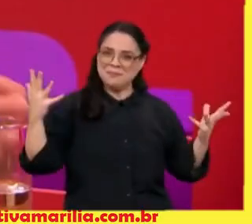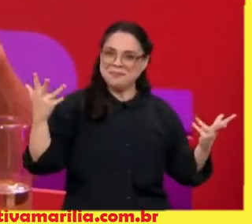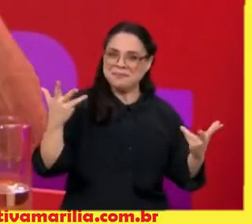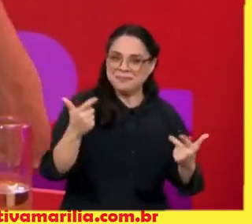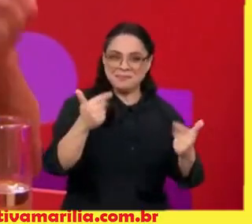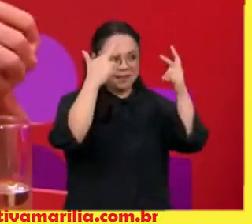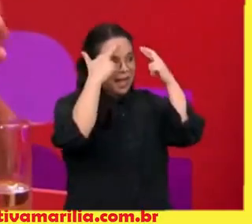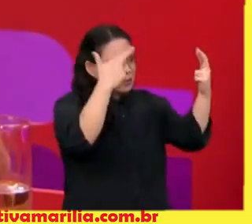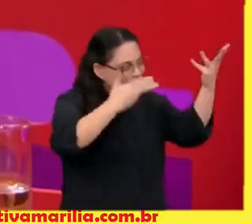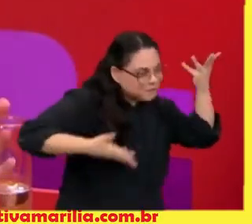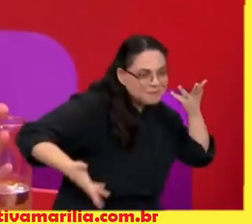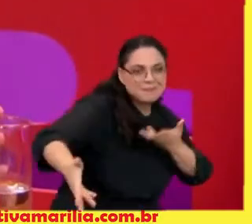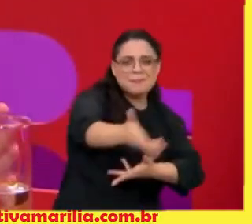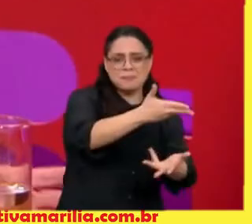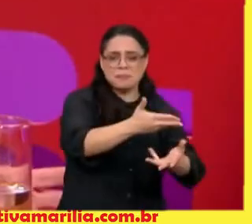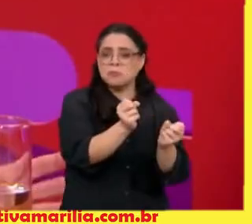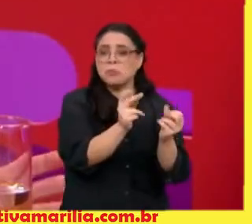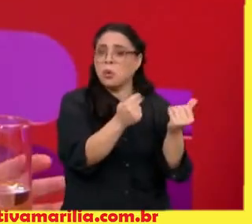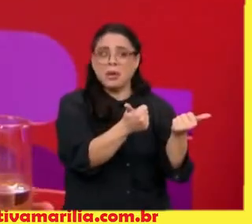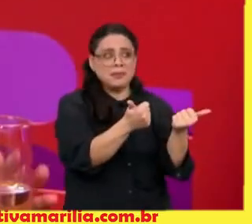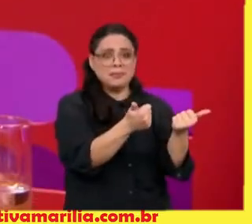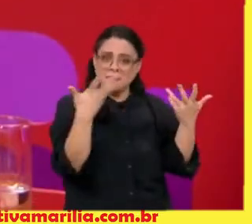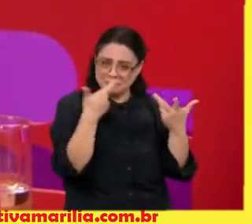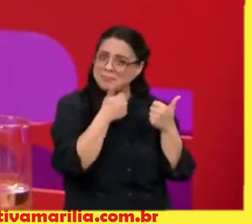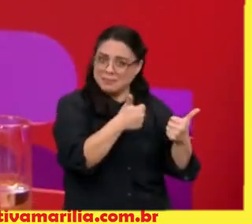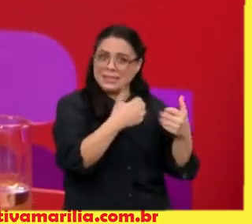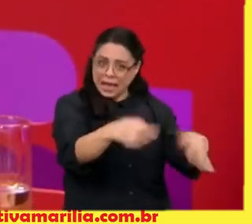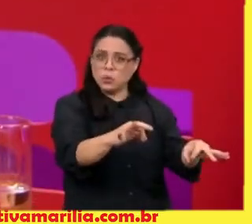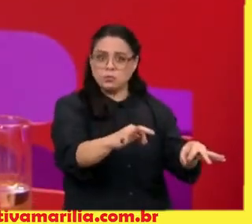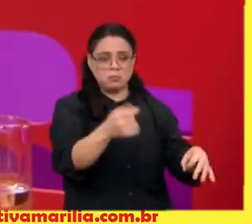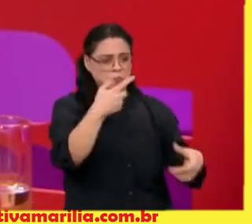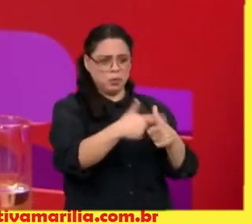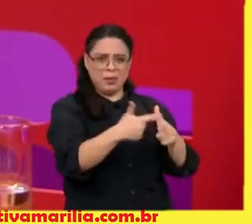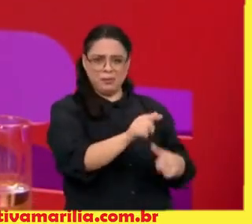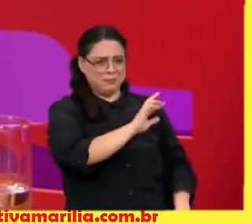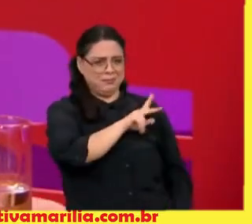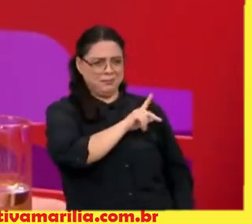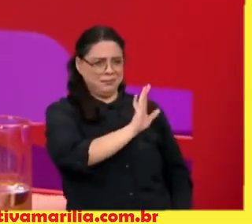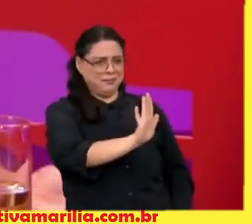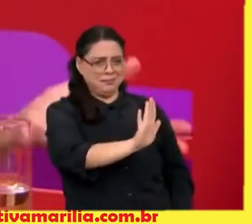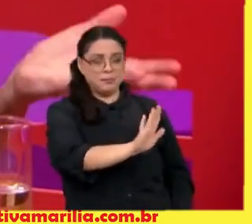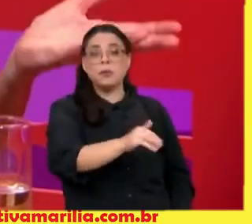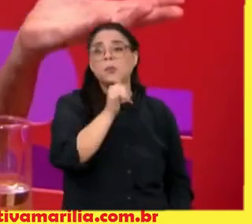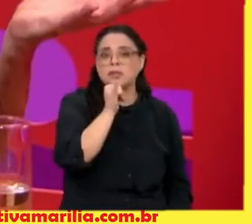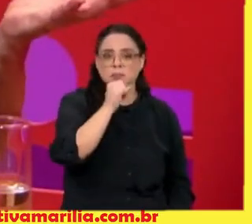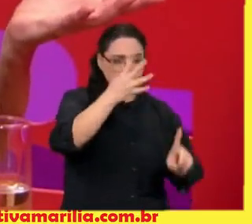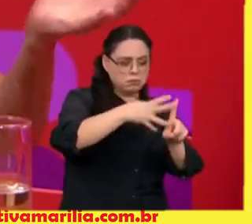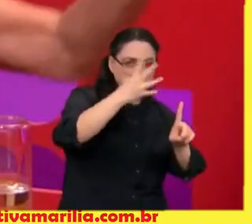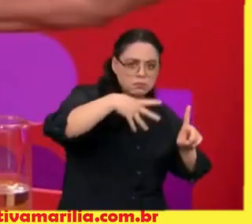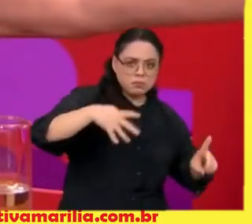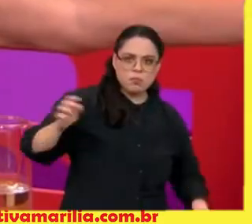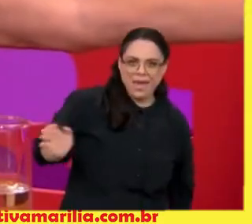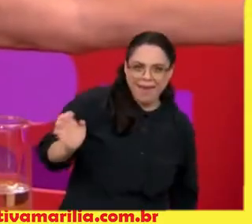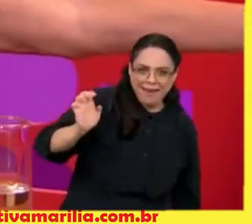ser respeitadas, até aí é lindo. Eu não vejo nenhum problema. Os gays, o movimento gay é a maior passeata que tem,